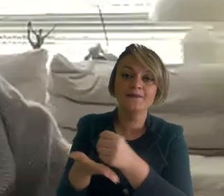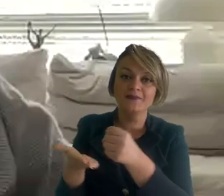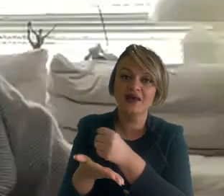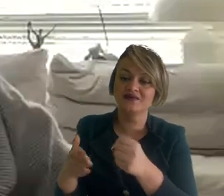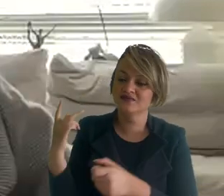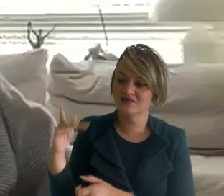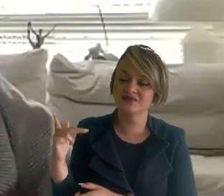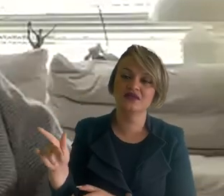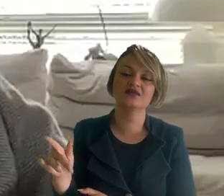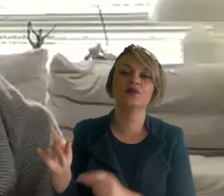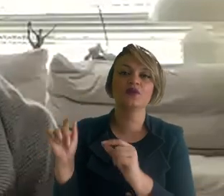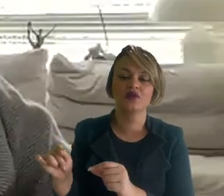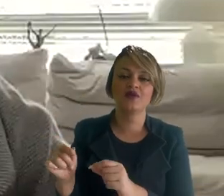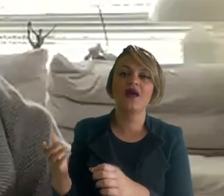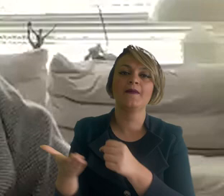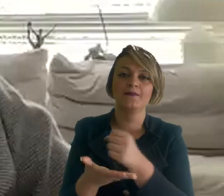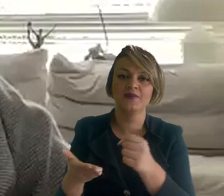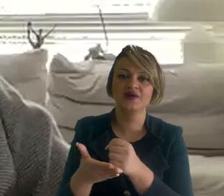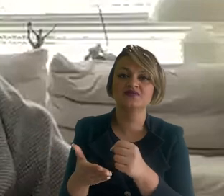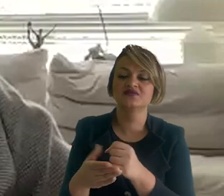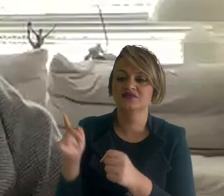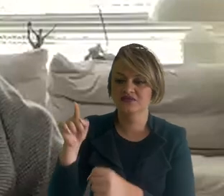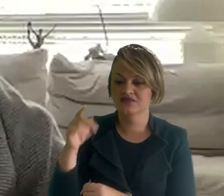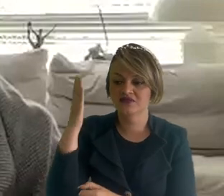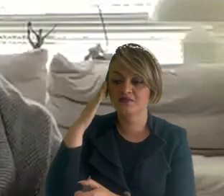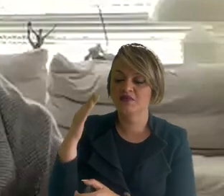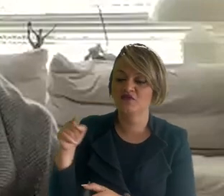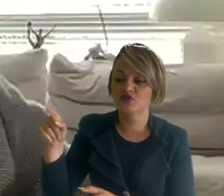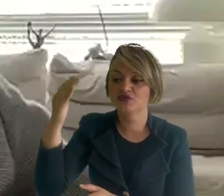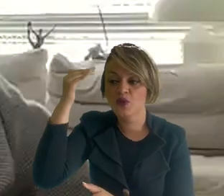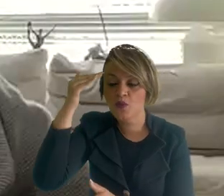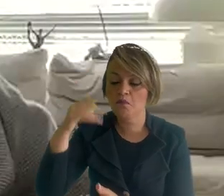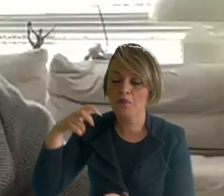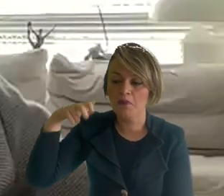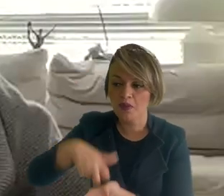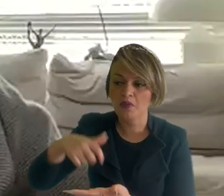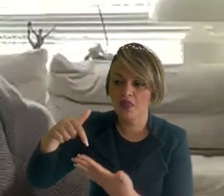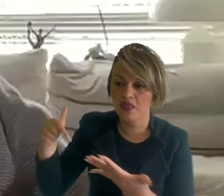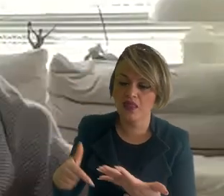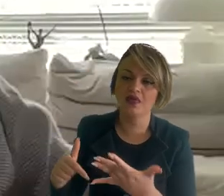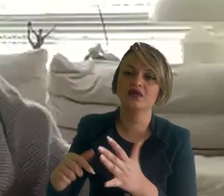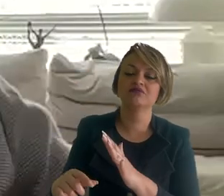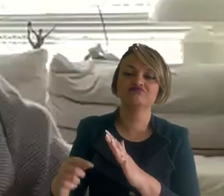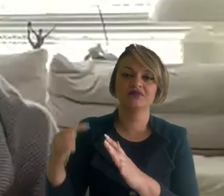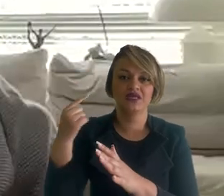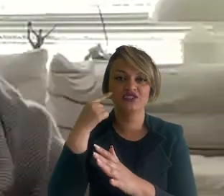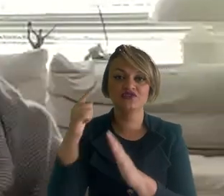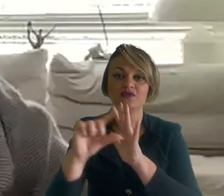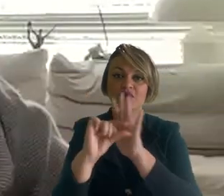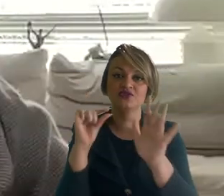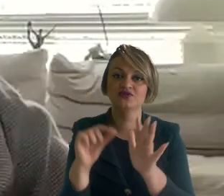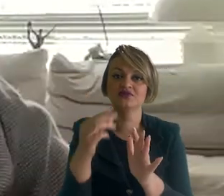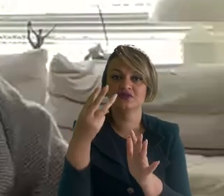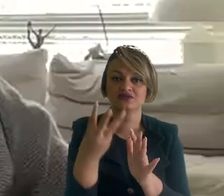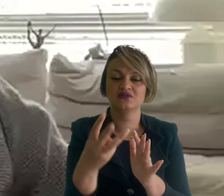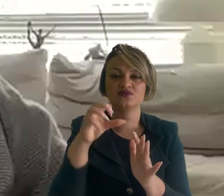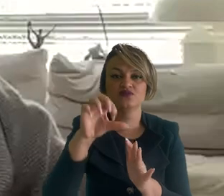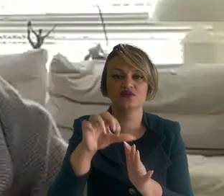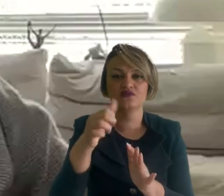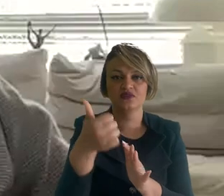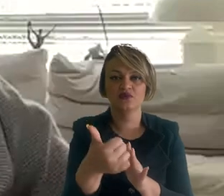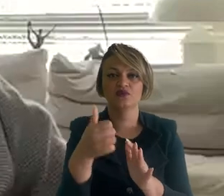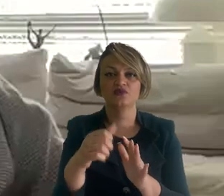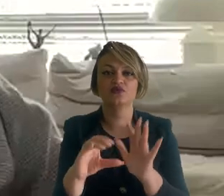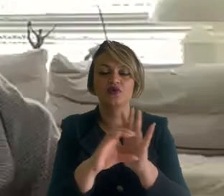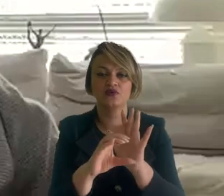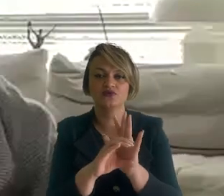fundamental o princípio da imputação civil dos danos que está previsto entre nós no artigo 391 do